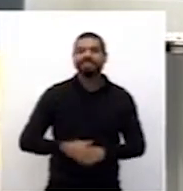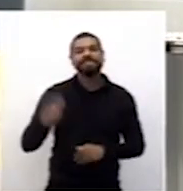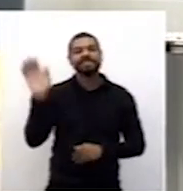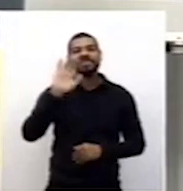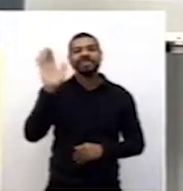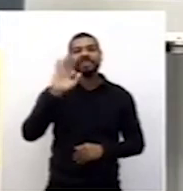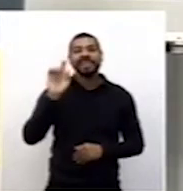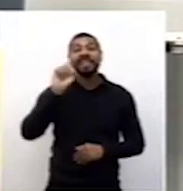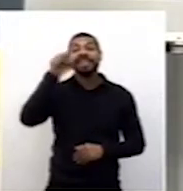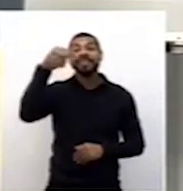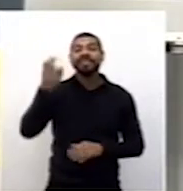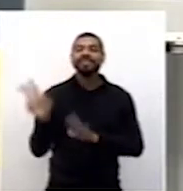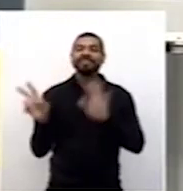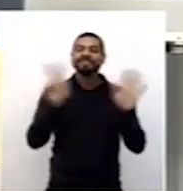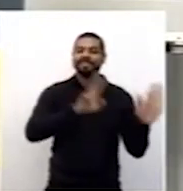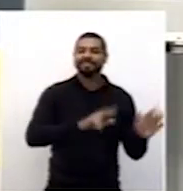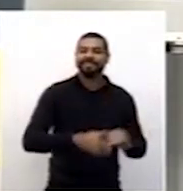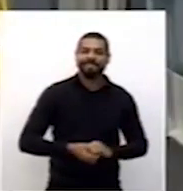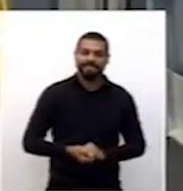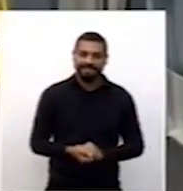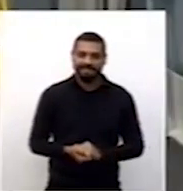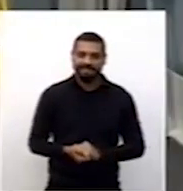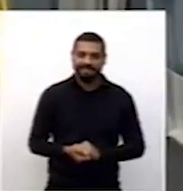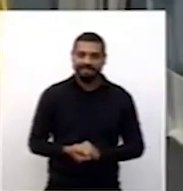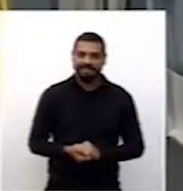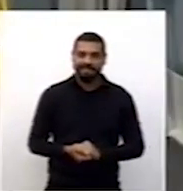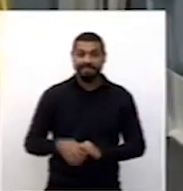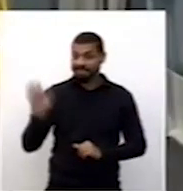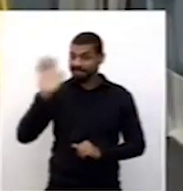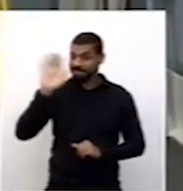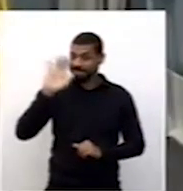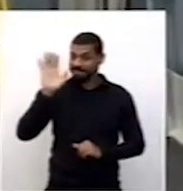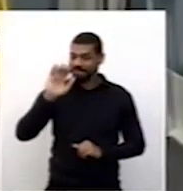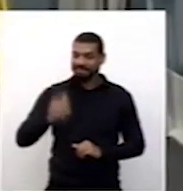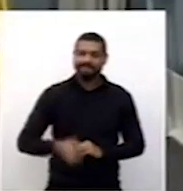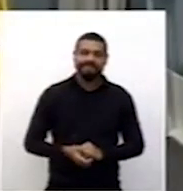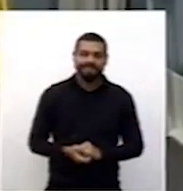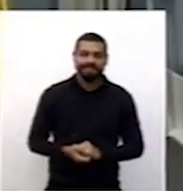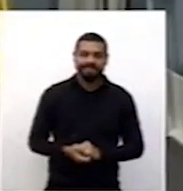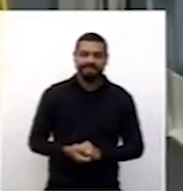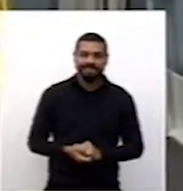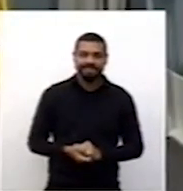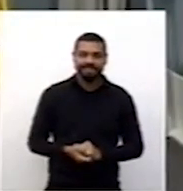Bye bye, see you later. Bye bye, see ya.